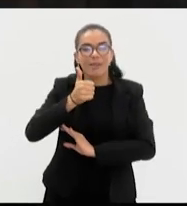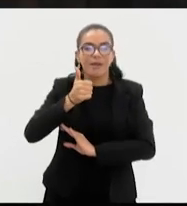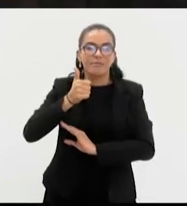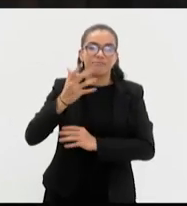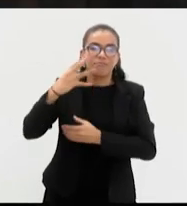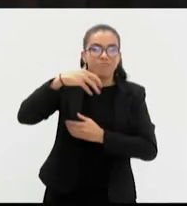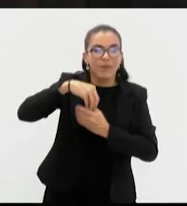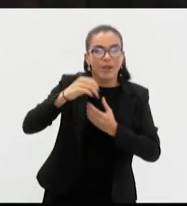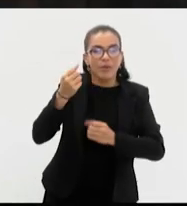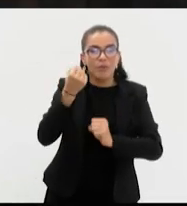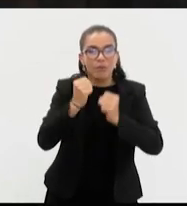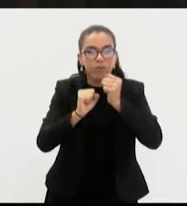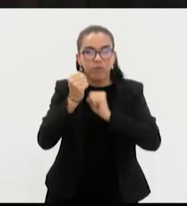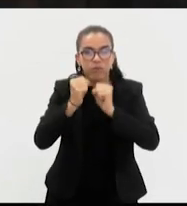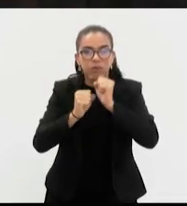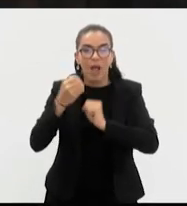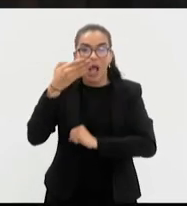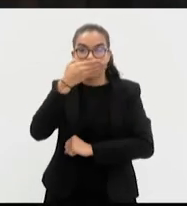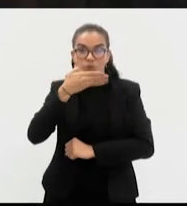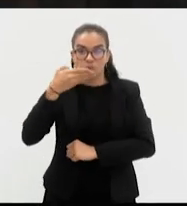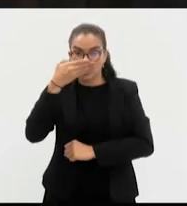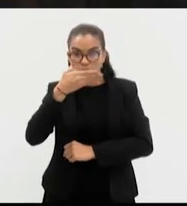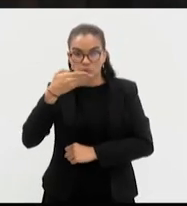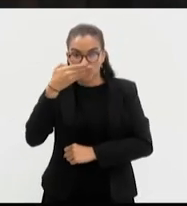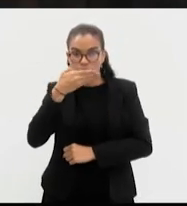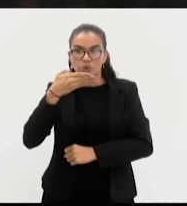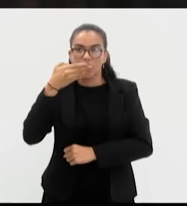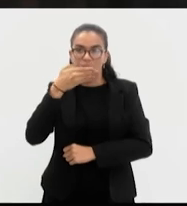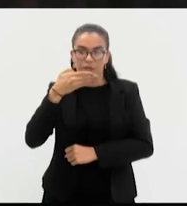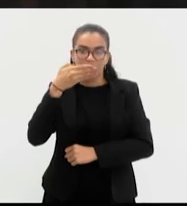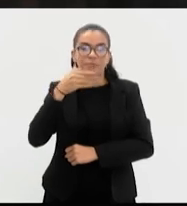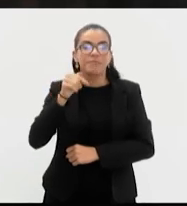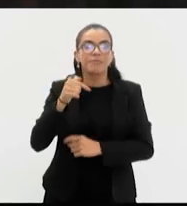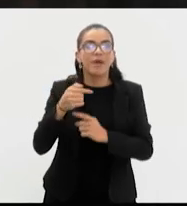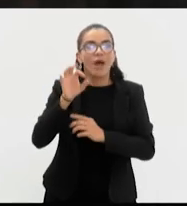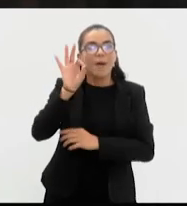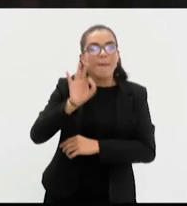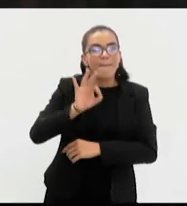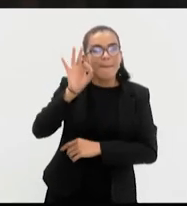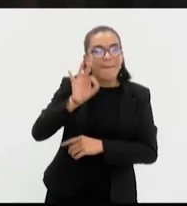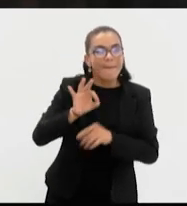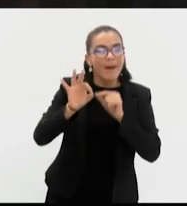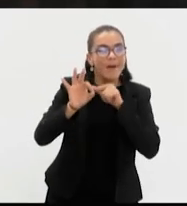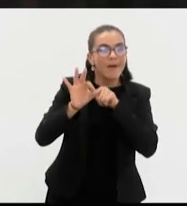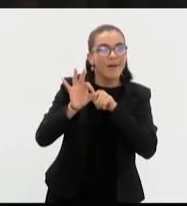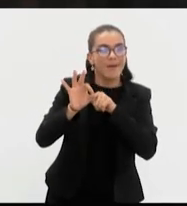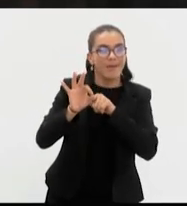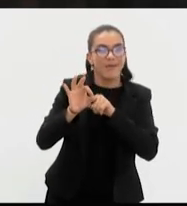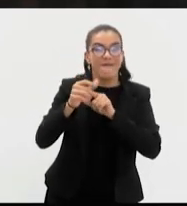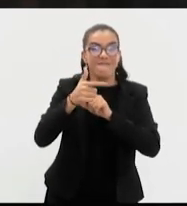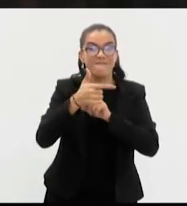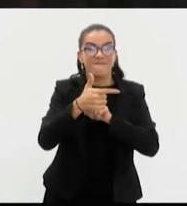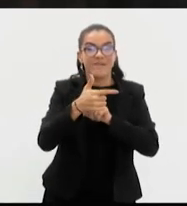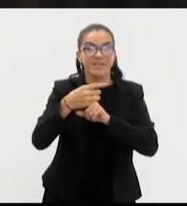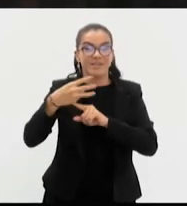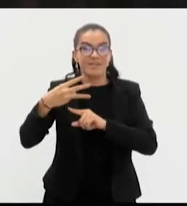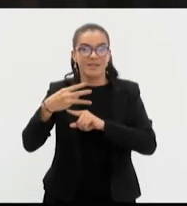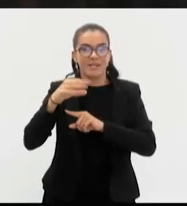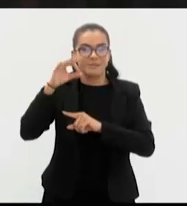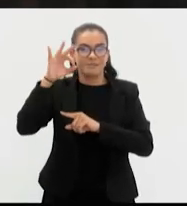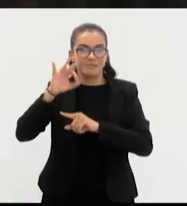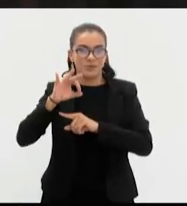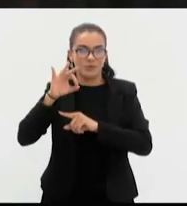chamando tributação de bebidas adoss adas para que essa alíquota fosse 23 pontos